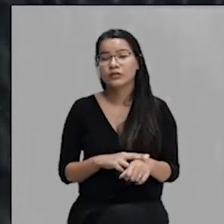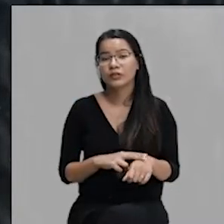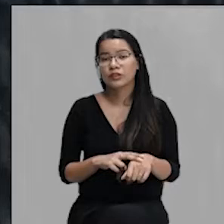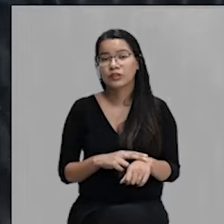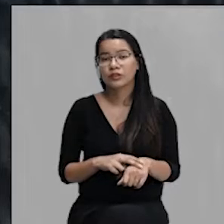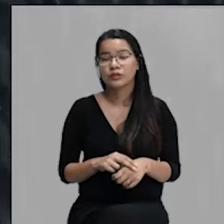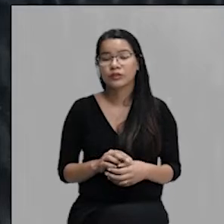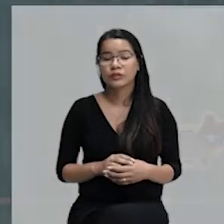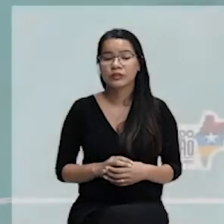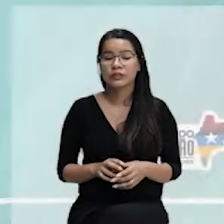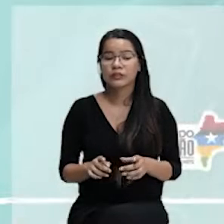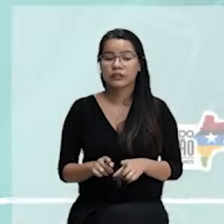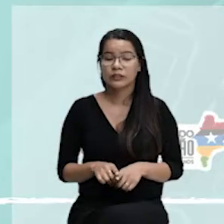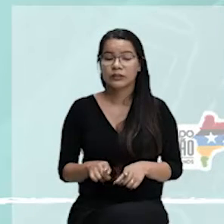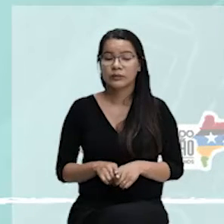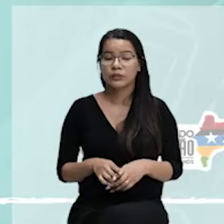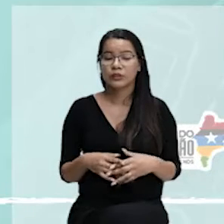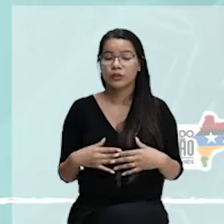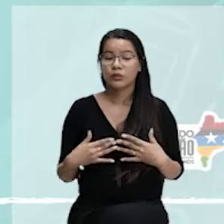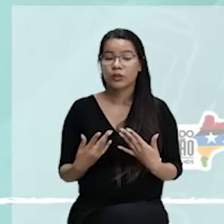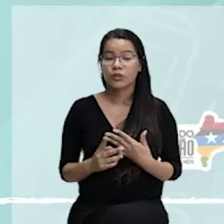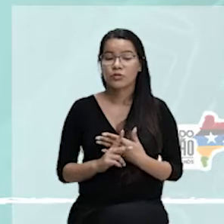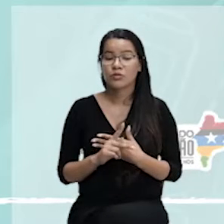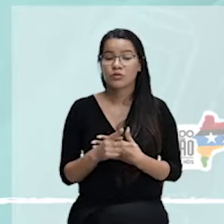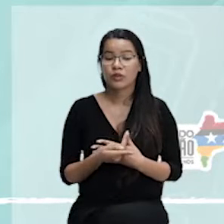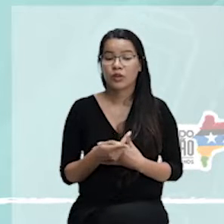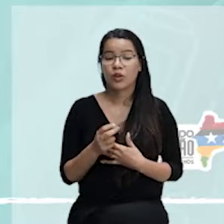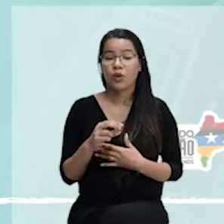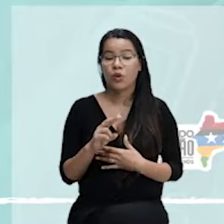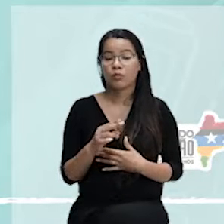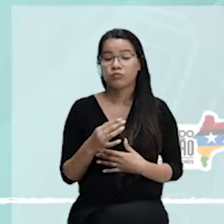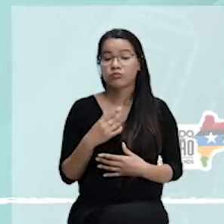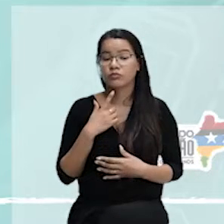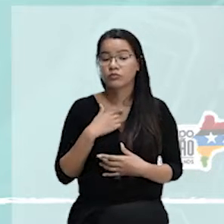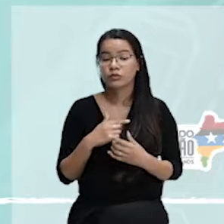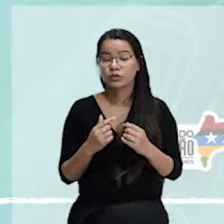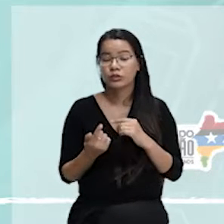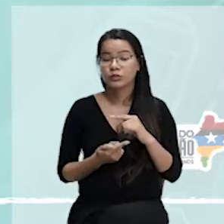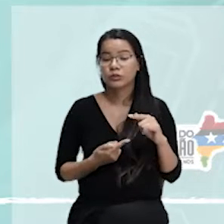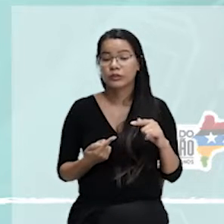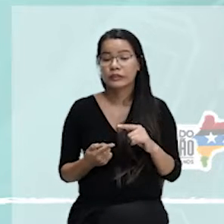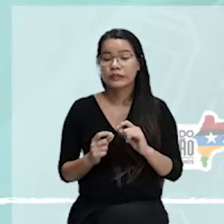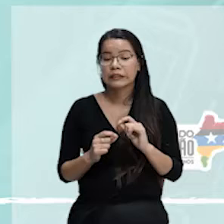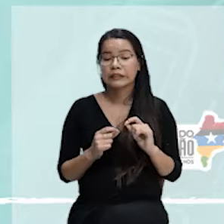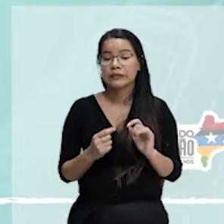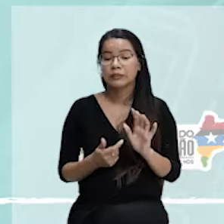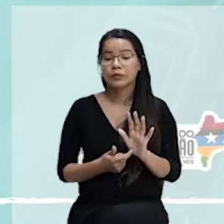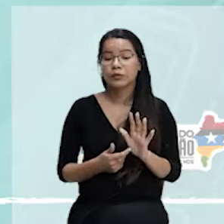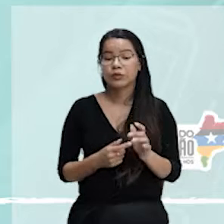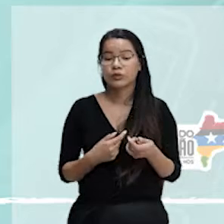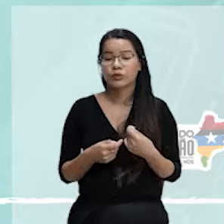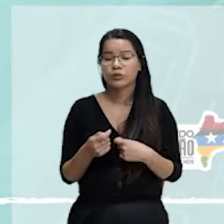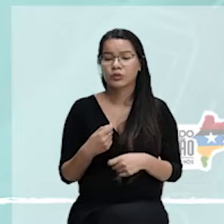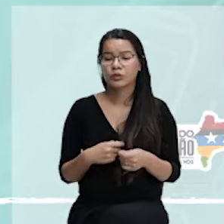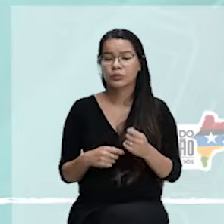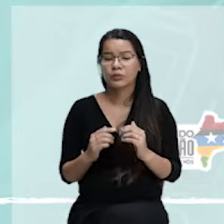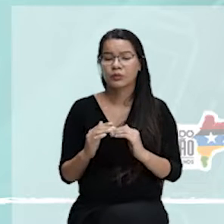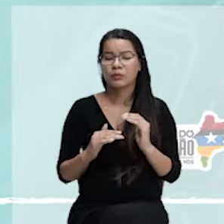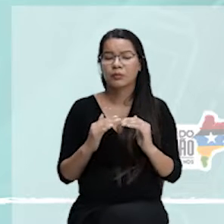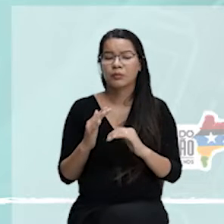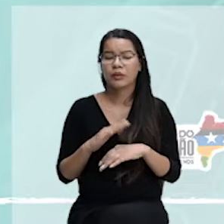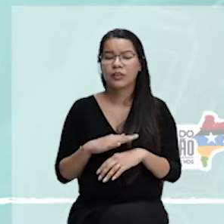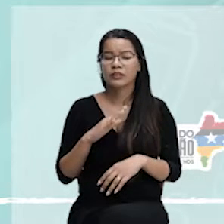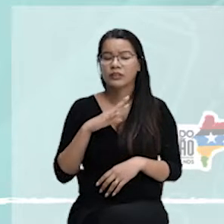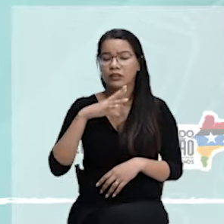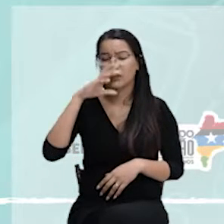As tendências de globalização imprimem um ritmo econômico acelerado e em descompasso com o equilíbrio ecológico.